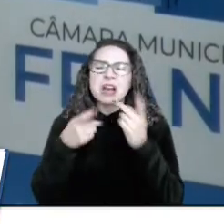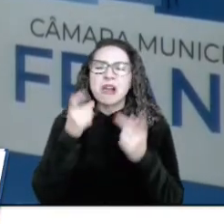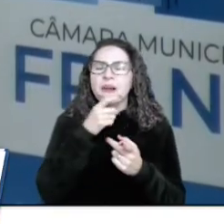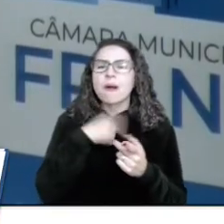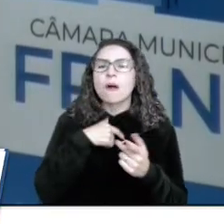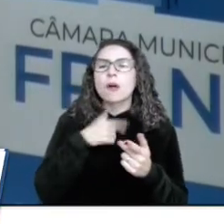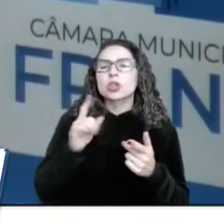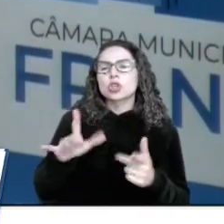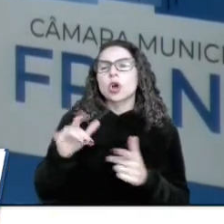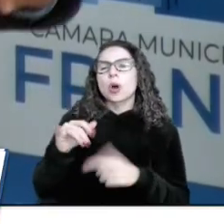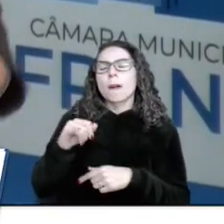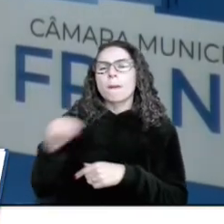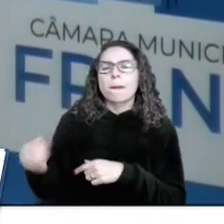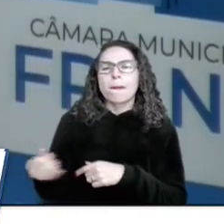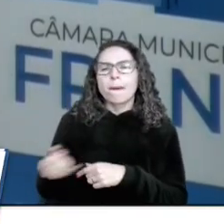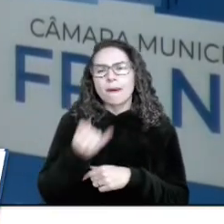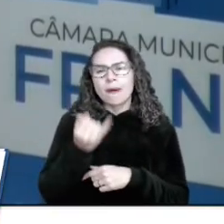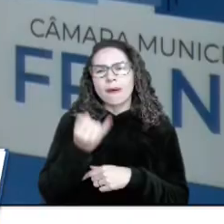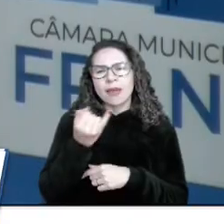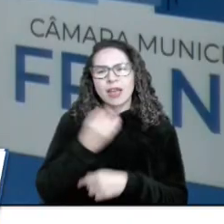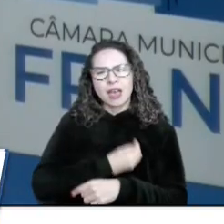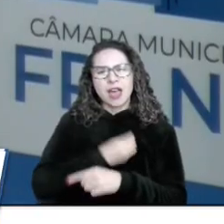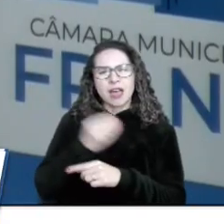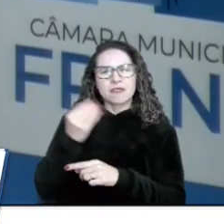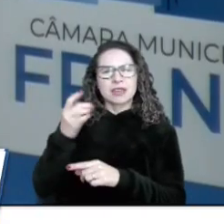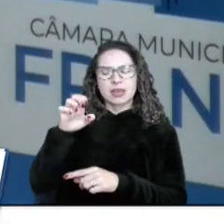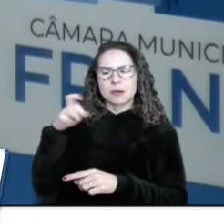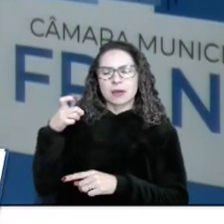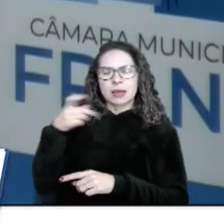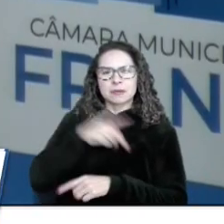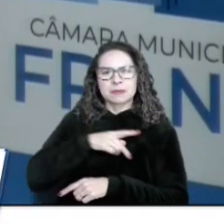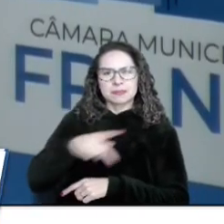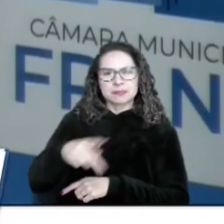compuscar a biografia do ex-presidente.